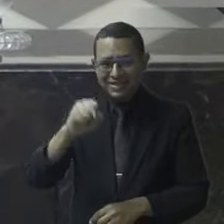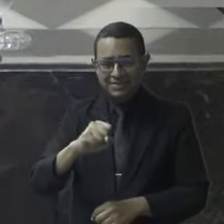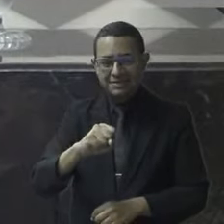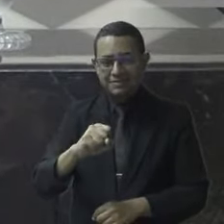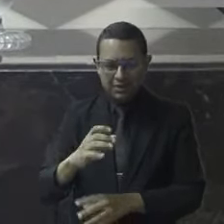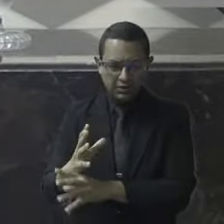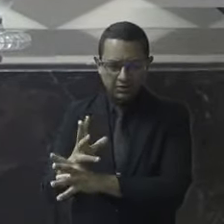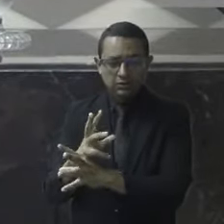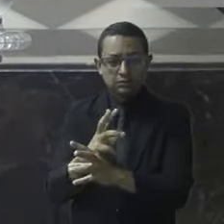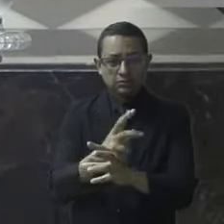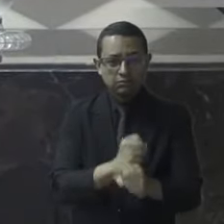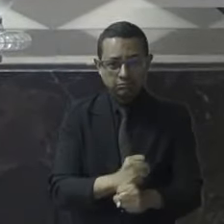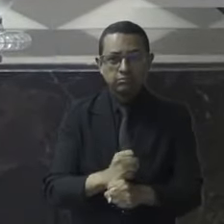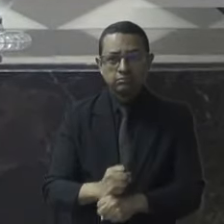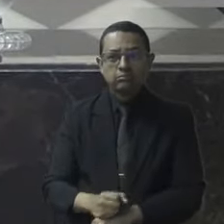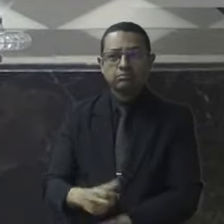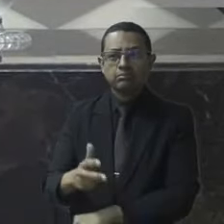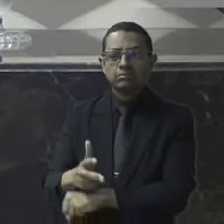transmissão,